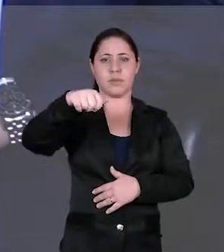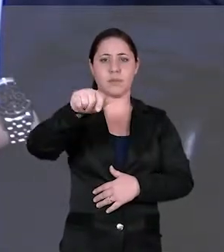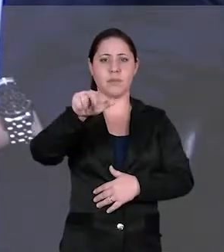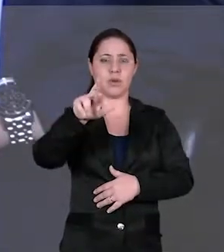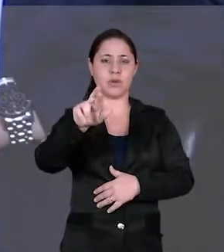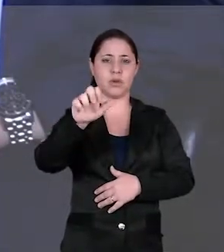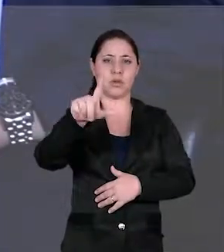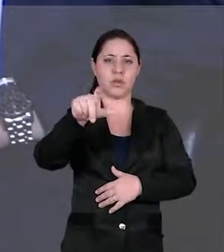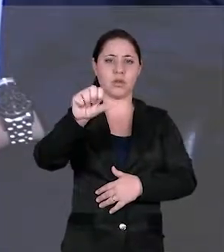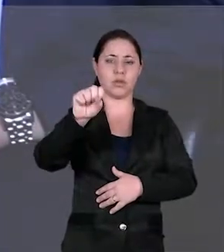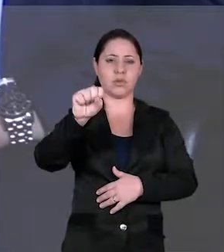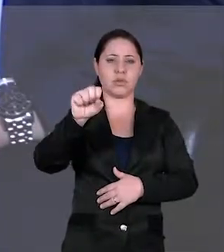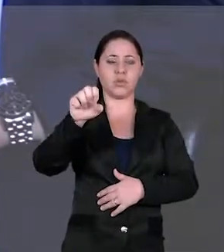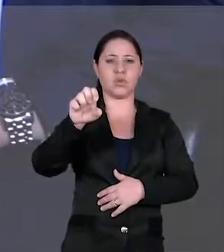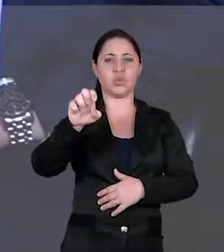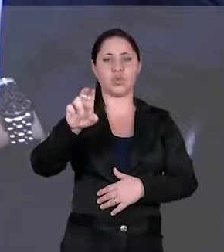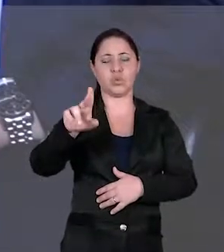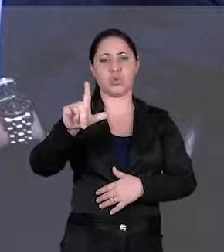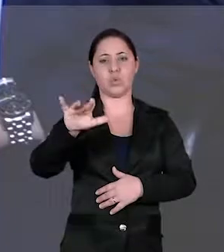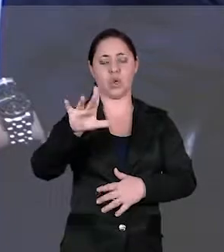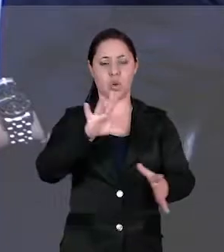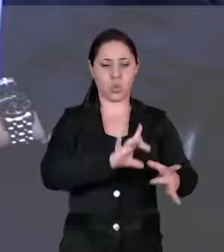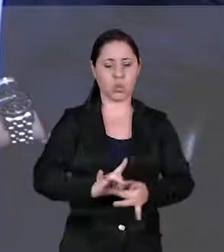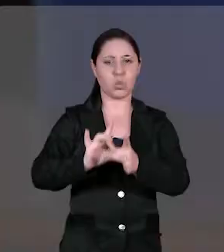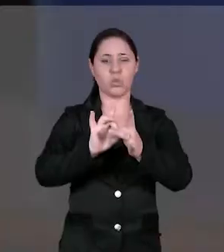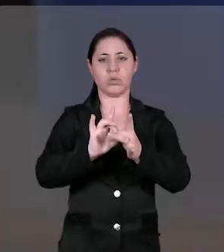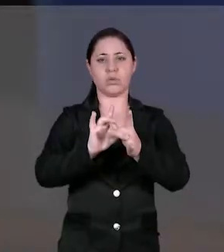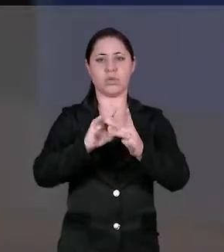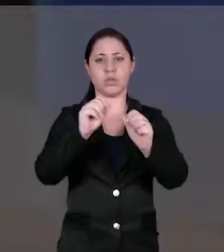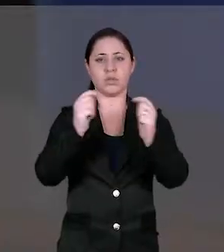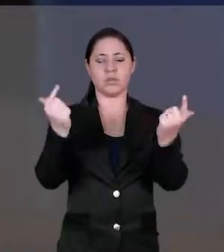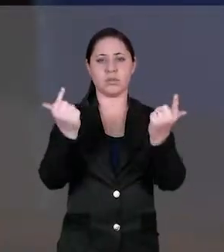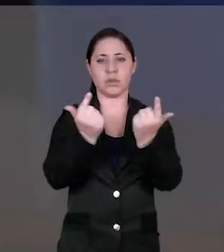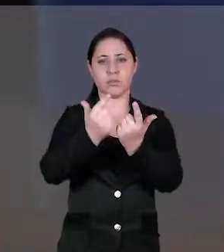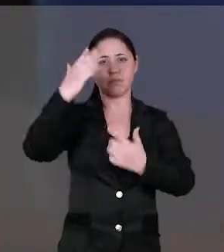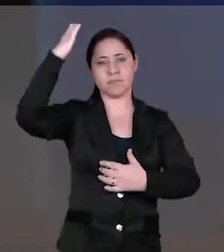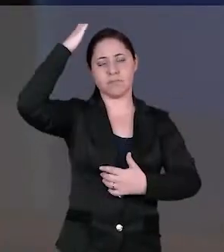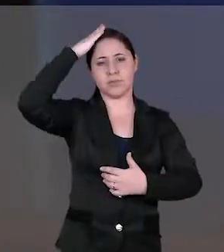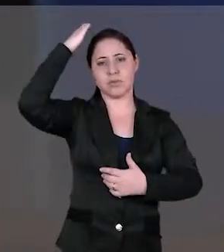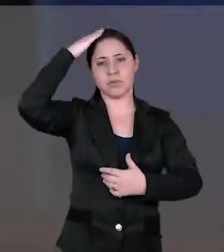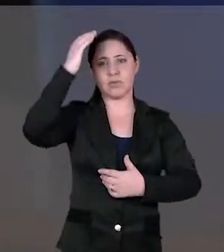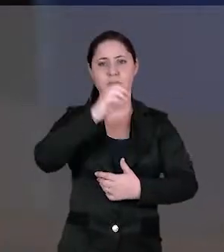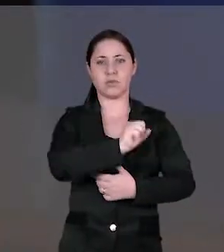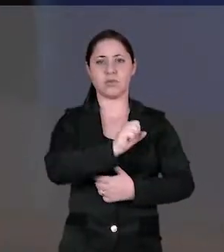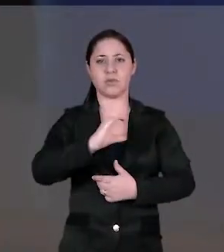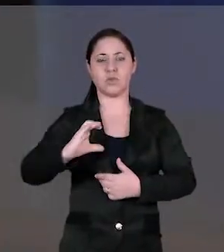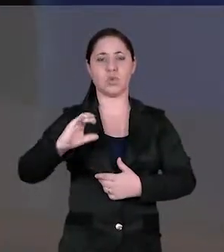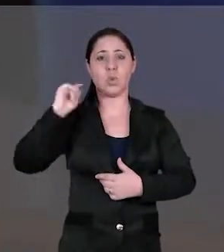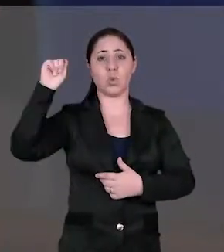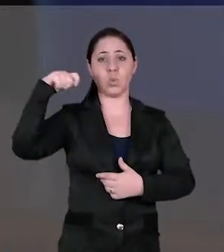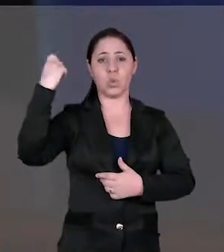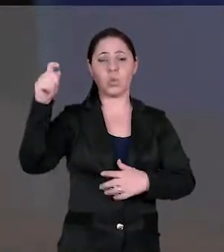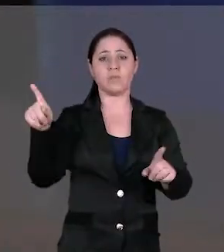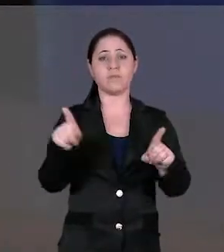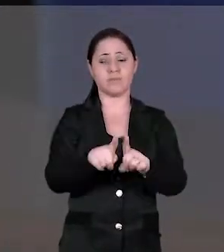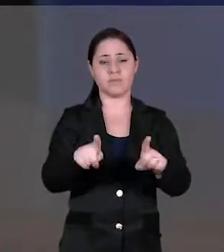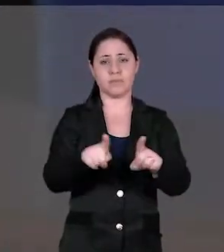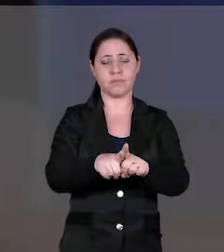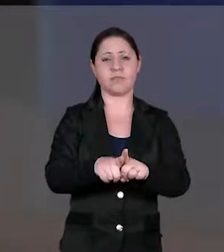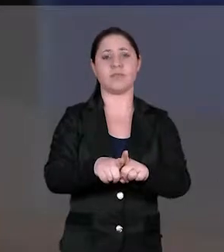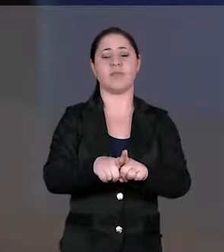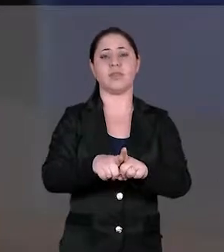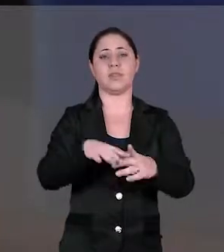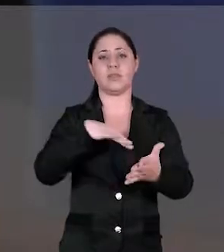presidente do Parlasul, que é um parlamento que une as assembleias de Mato Grosso do Sul, Paraná, Santa Catarina e Rio Grande do